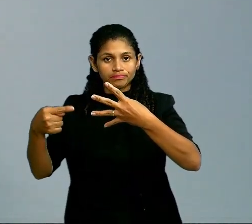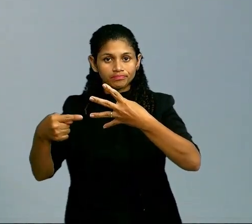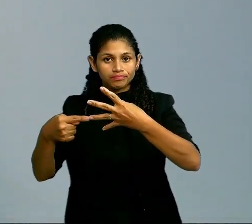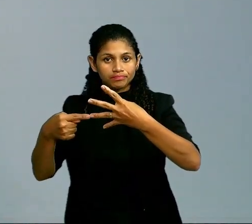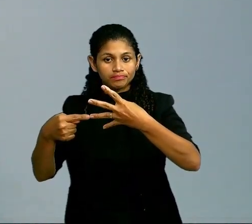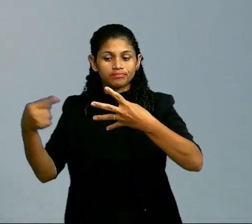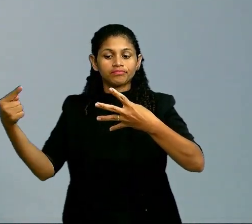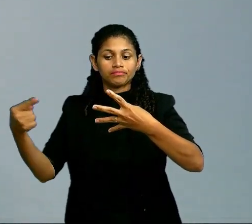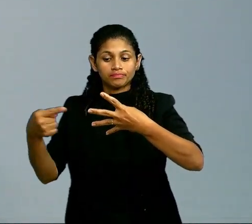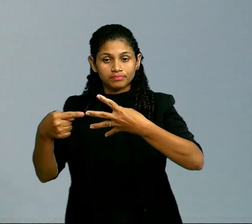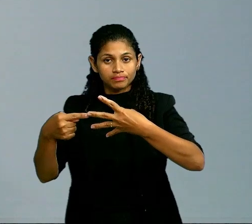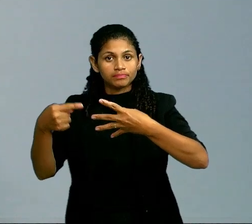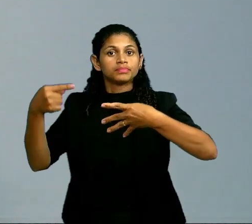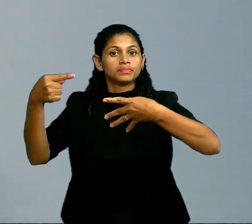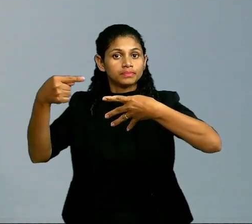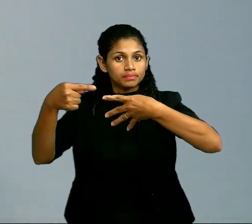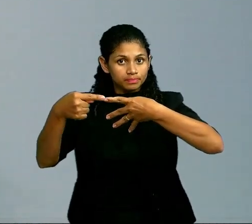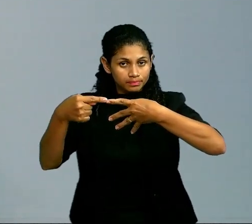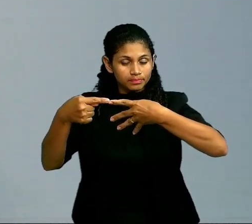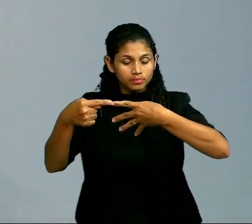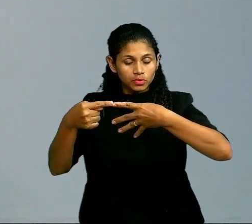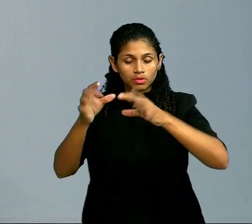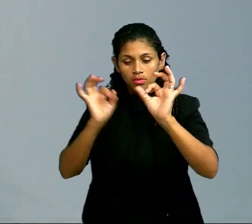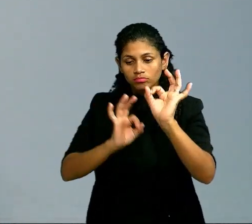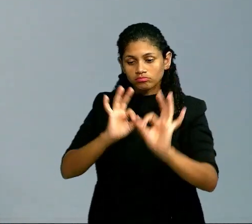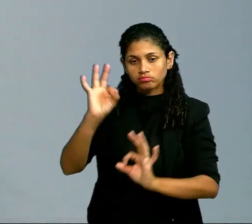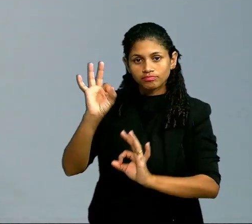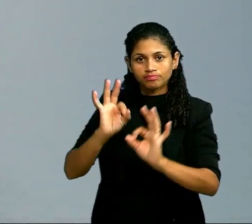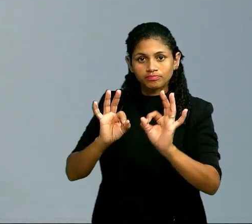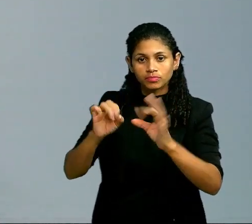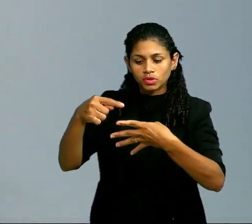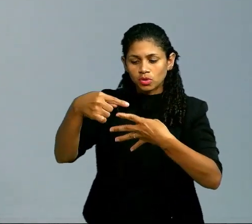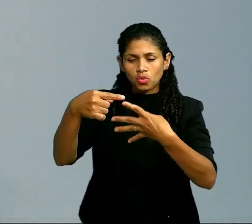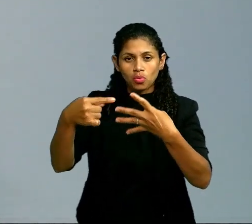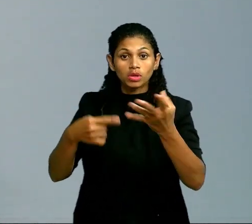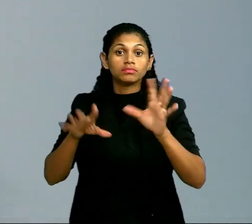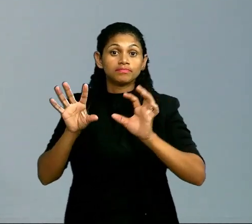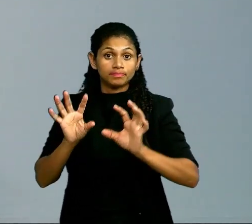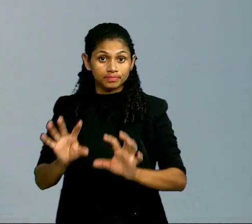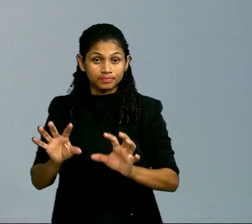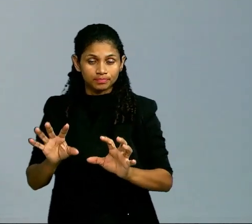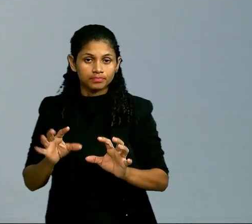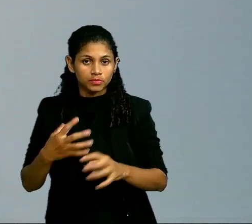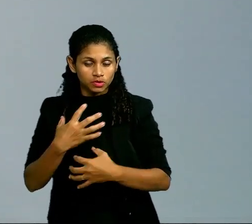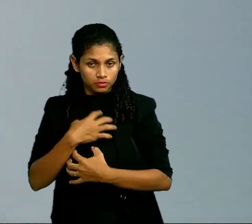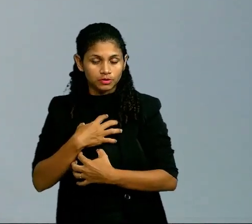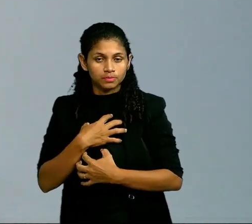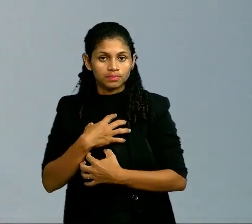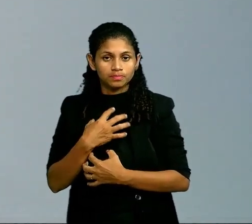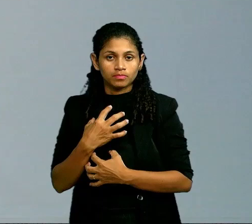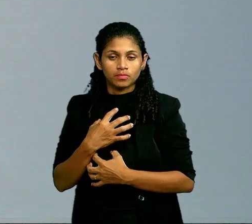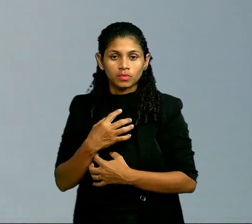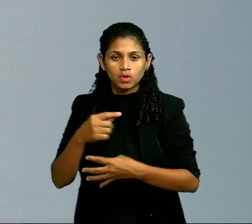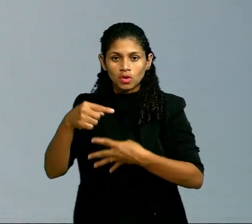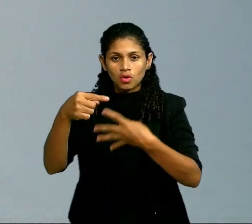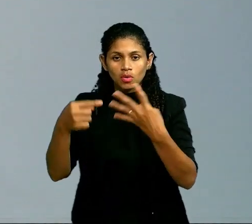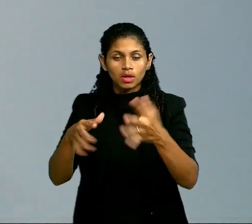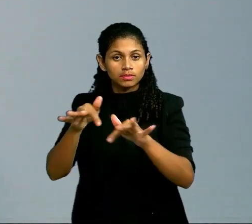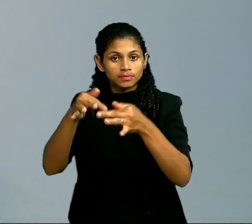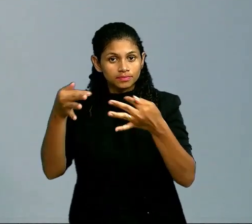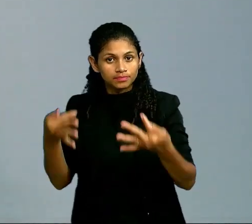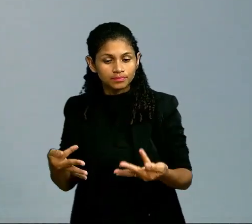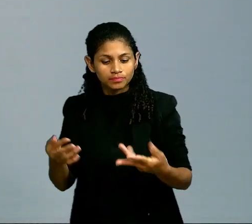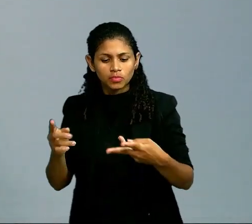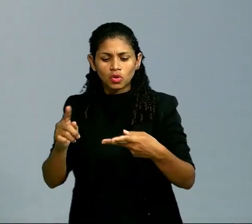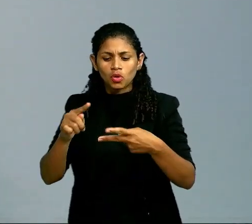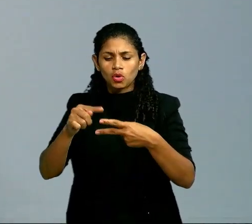essas 4 ligações elas podem estar organizadas de 4 maneiras. Pode ser 4 ligações simples, pode ser